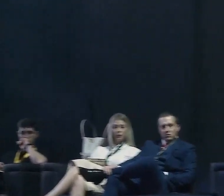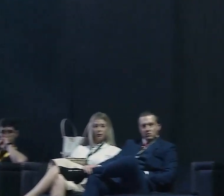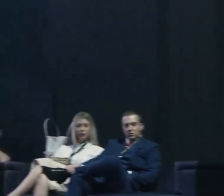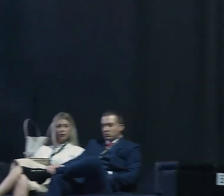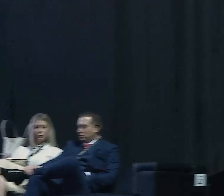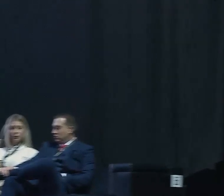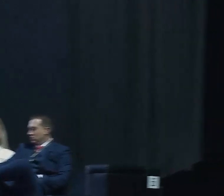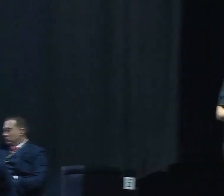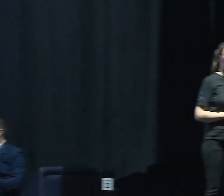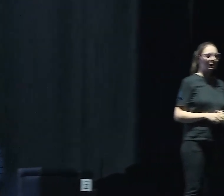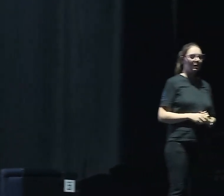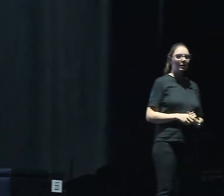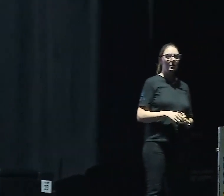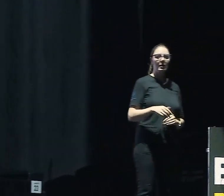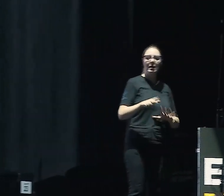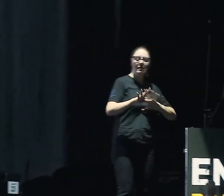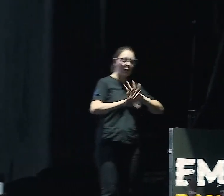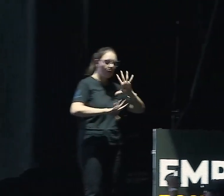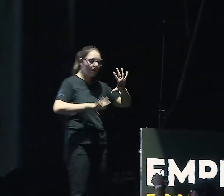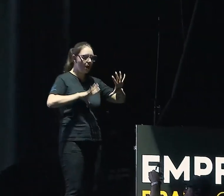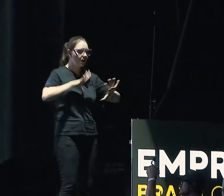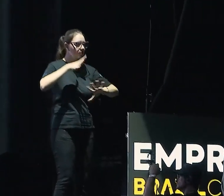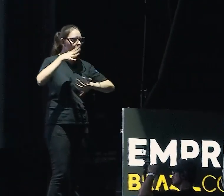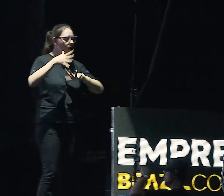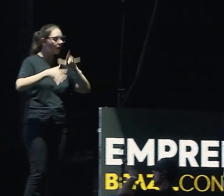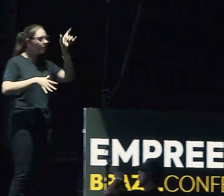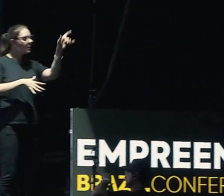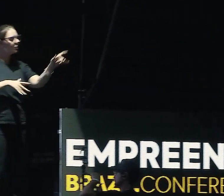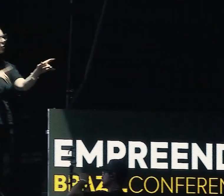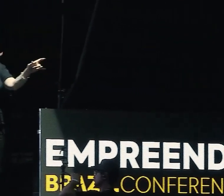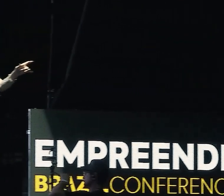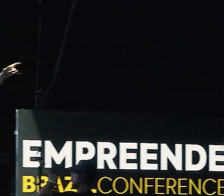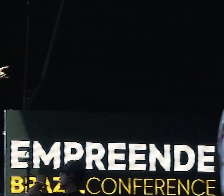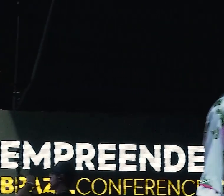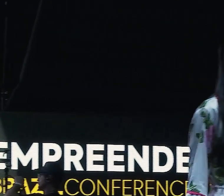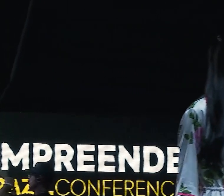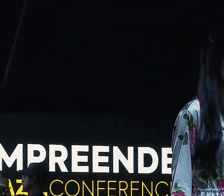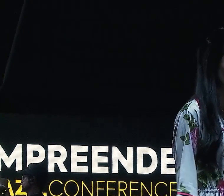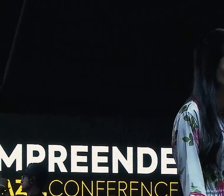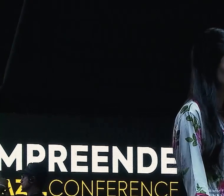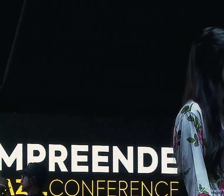essa autenticidade para a beleza das pessoas que eu me curei dos meus próprios padrões.